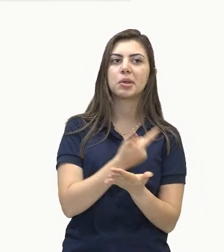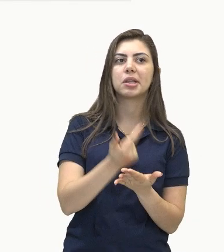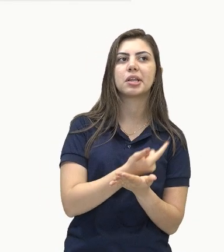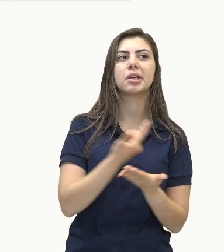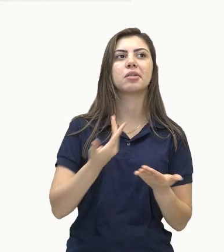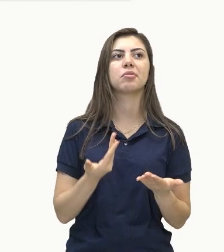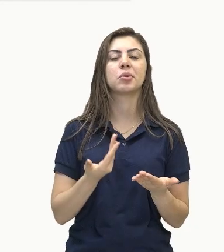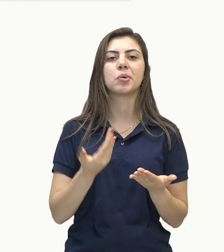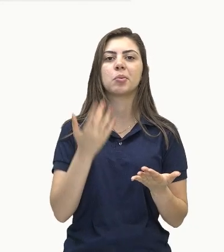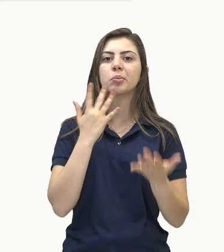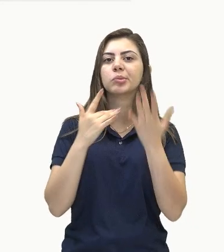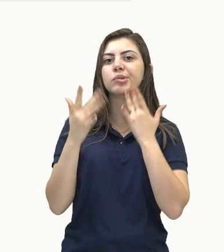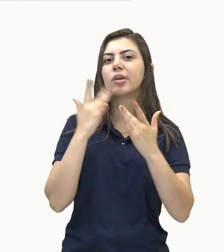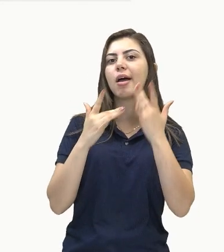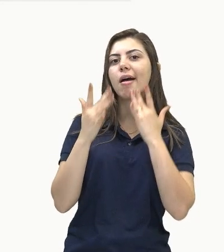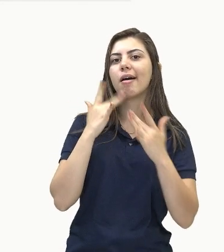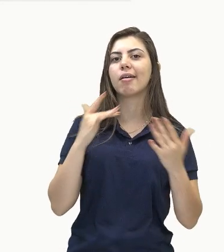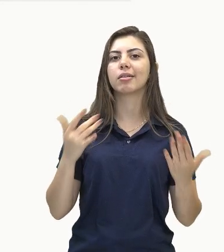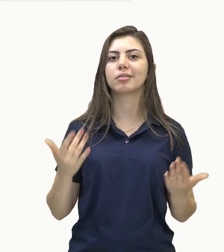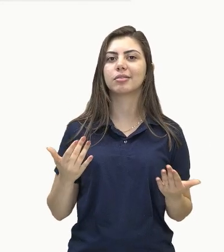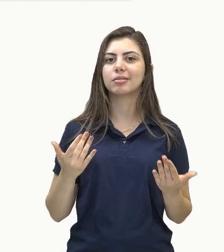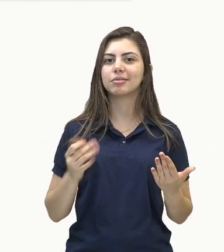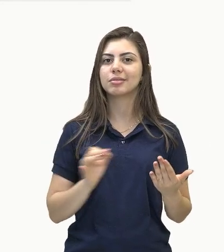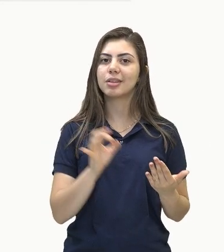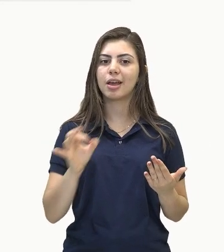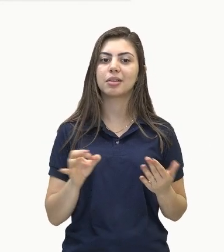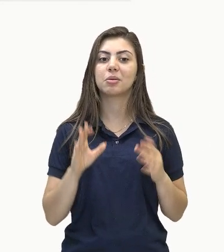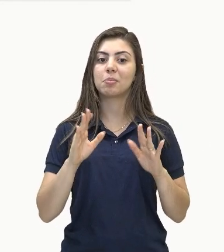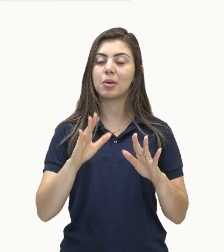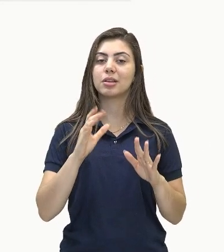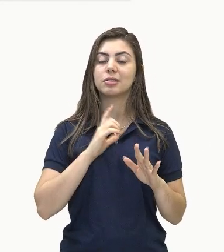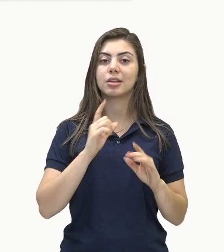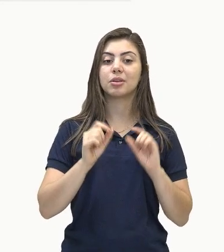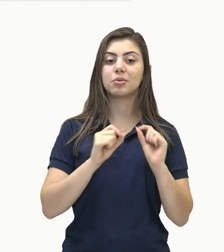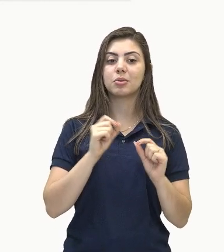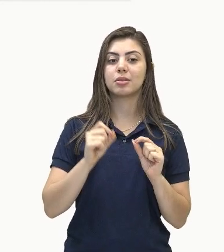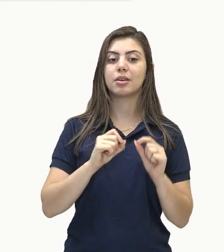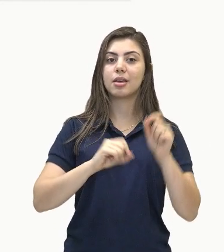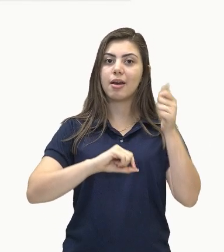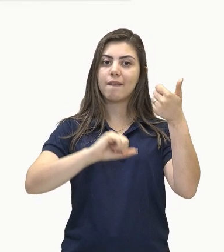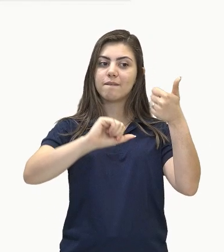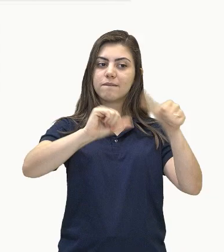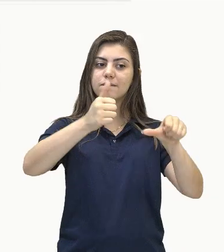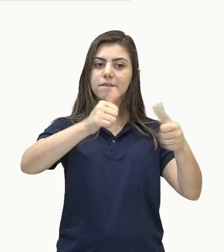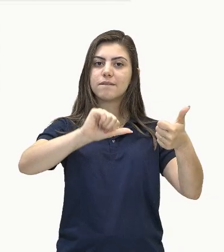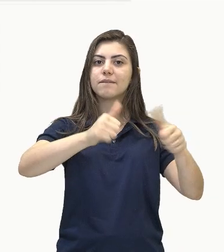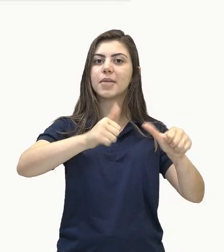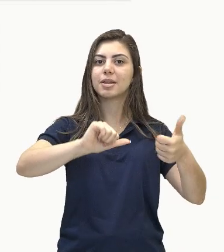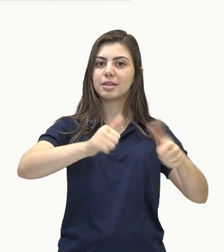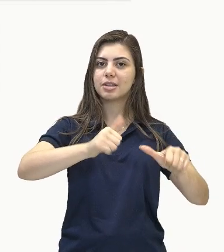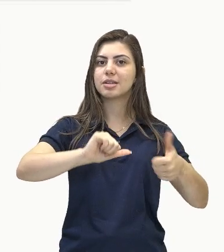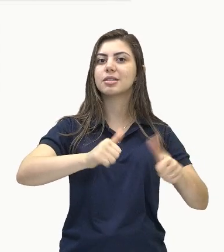peça teatral, né? Traz também, e é necessário,